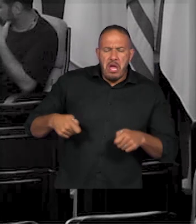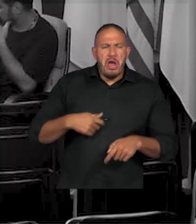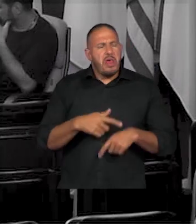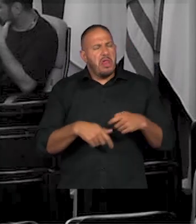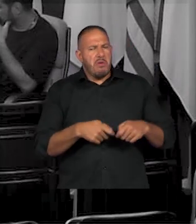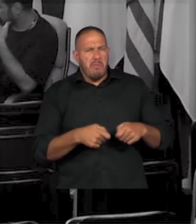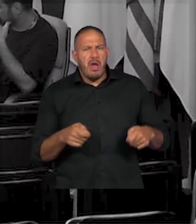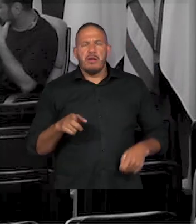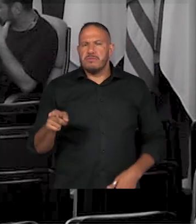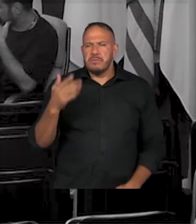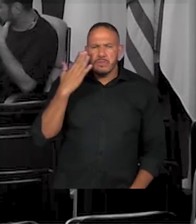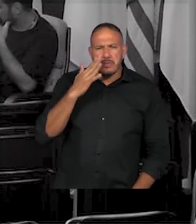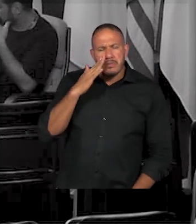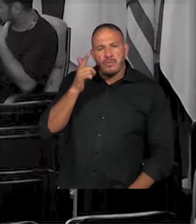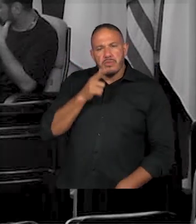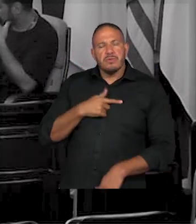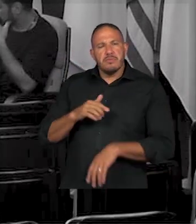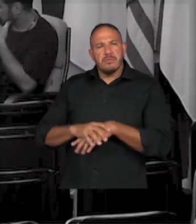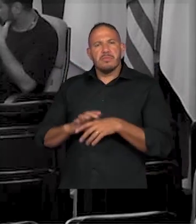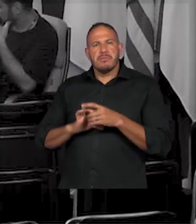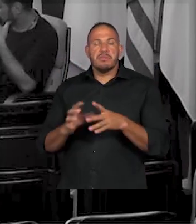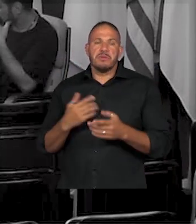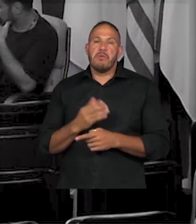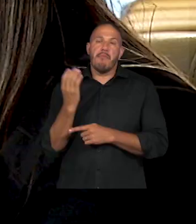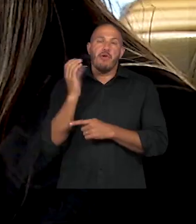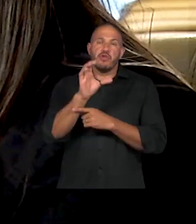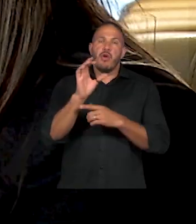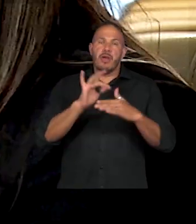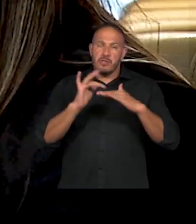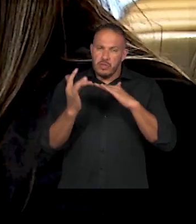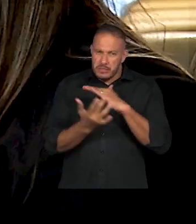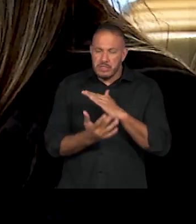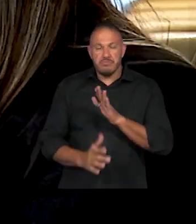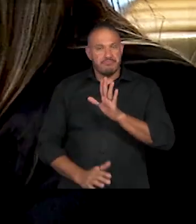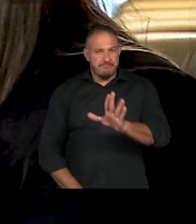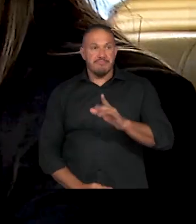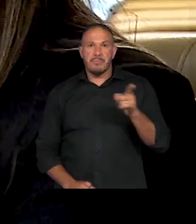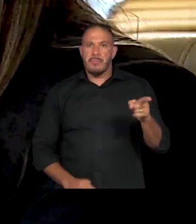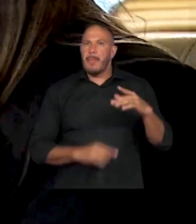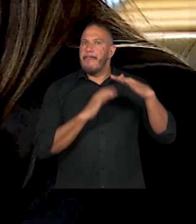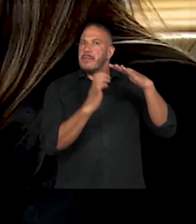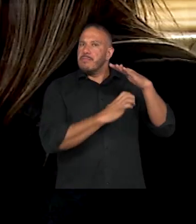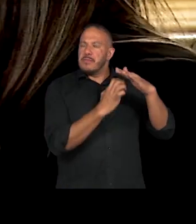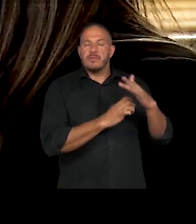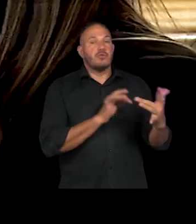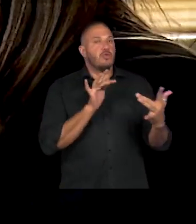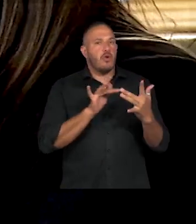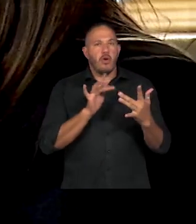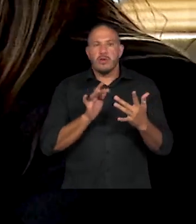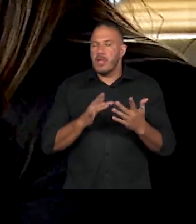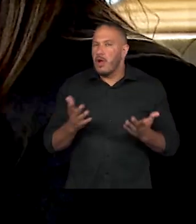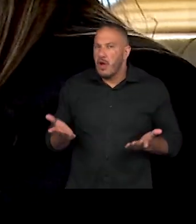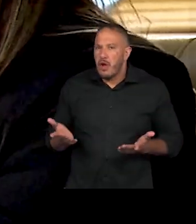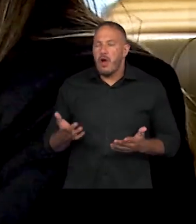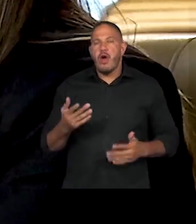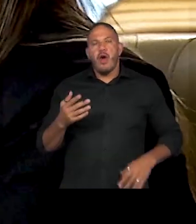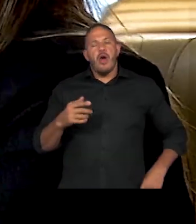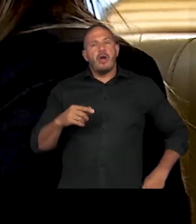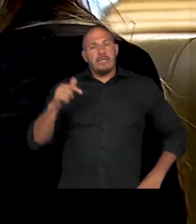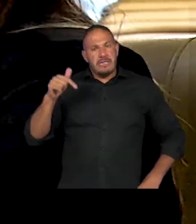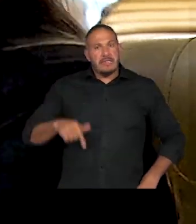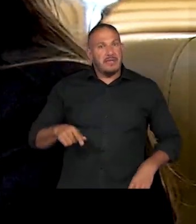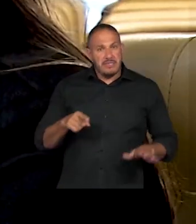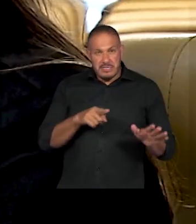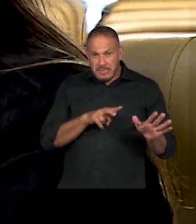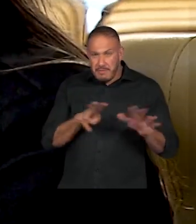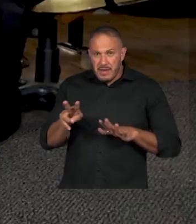Tem independência. E postou na rede social. Nisso, a empresa entrou em contato, falou, olha, eu não tinha... Nessa semana nós